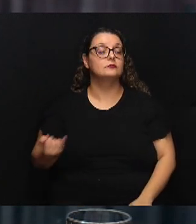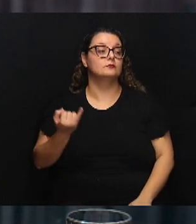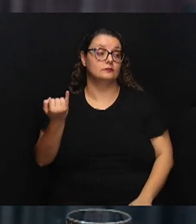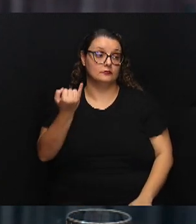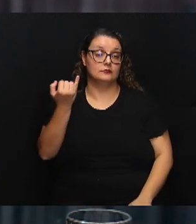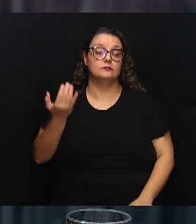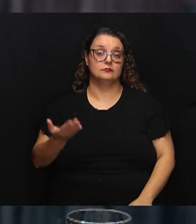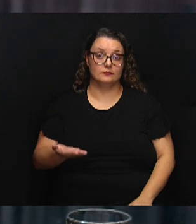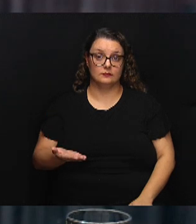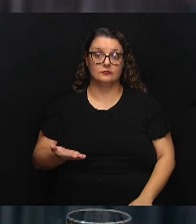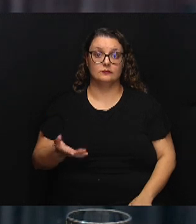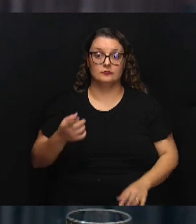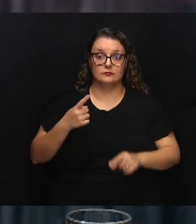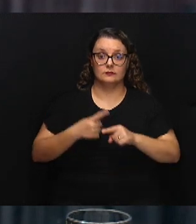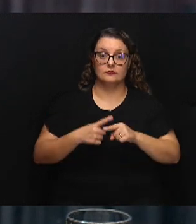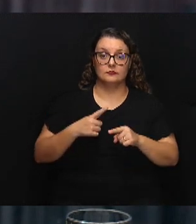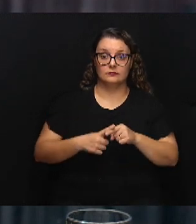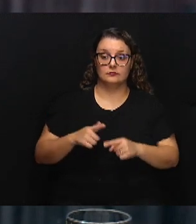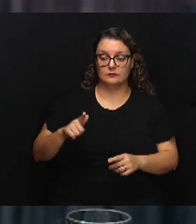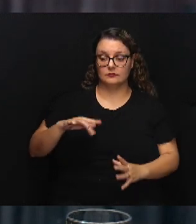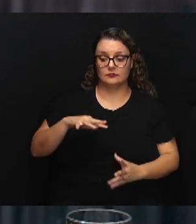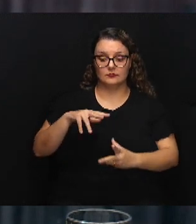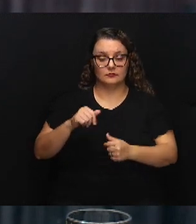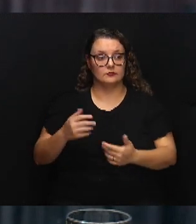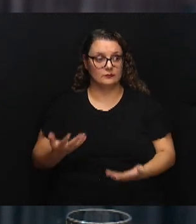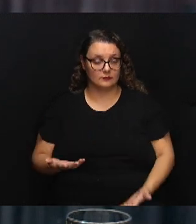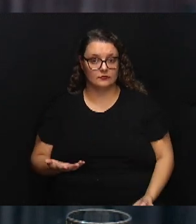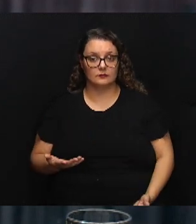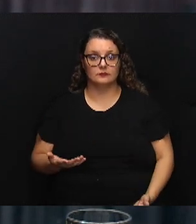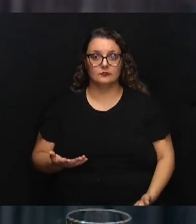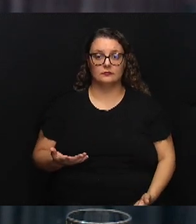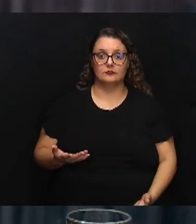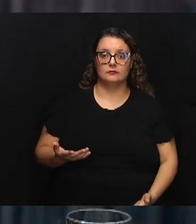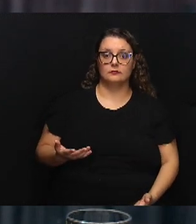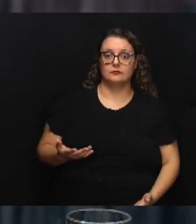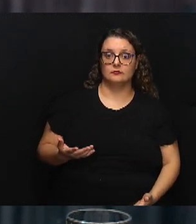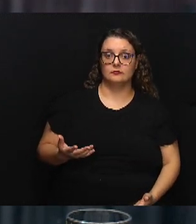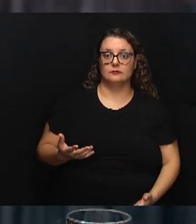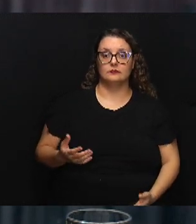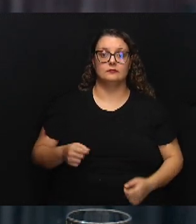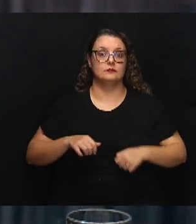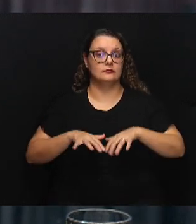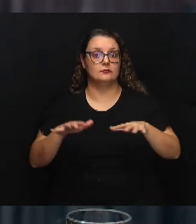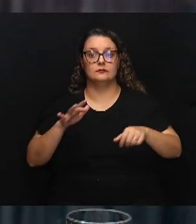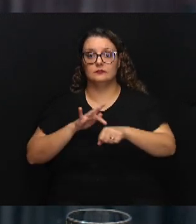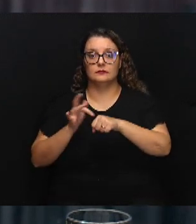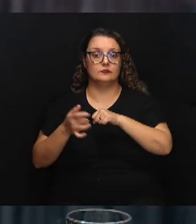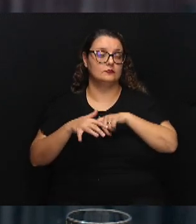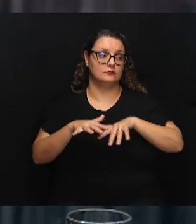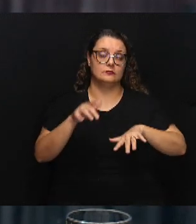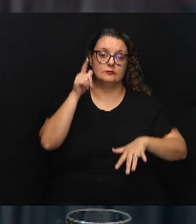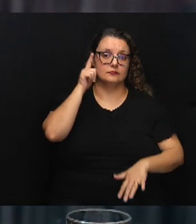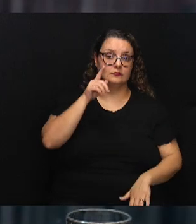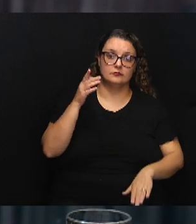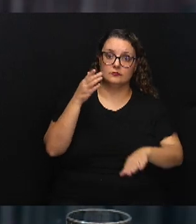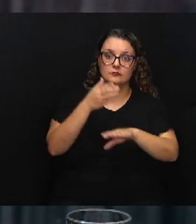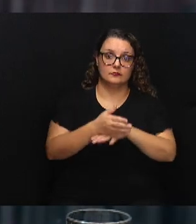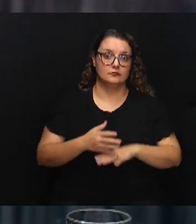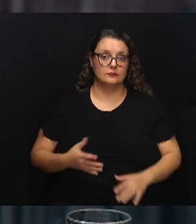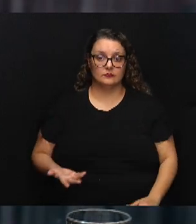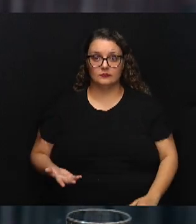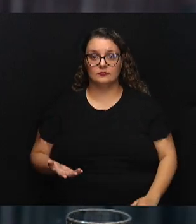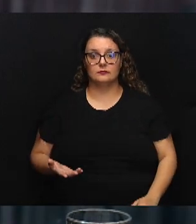importante, porque com a globalização, né, com a dissipação dessas grandes redes sociais, você consegue ter acesso a